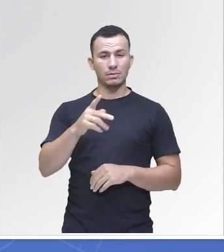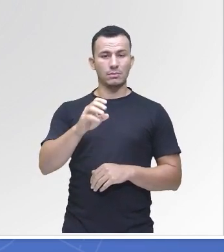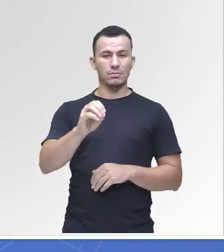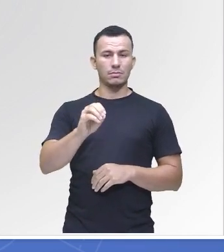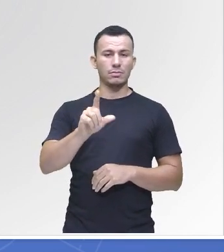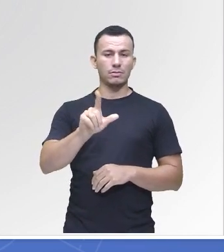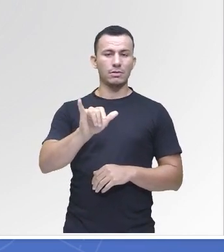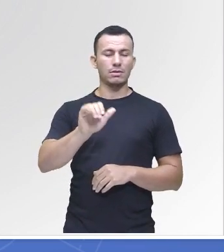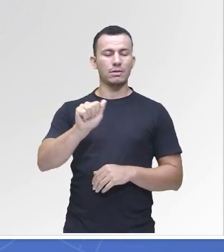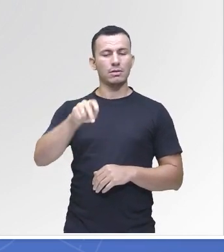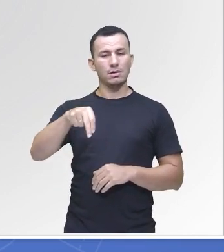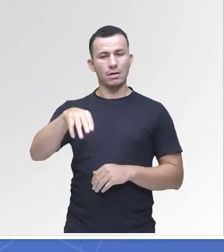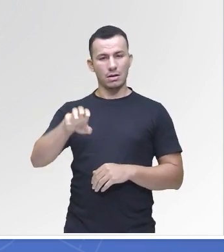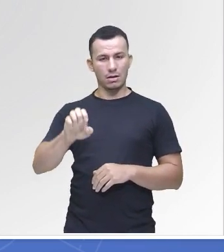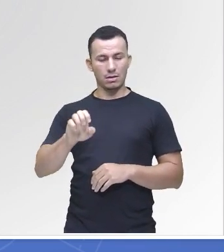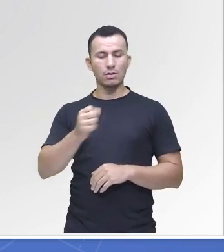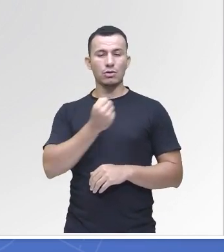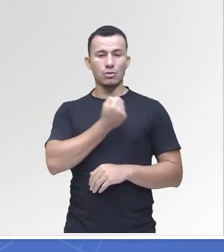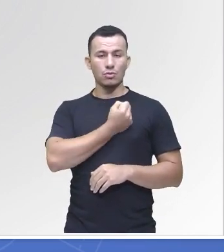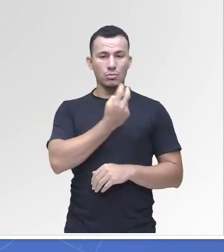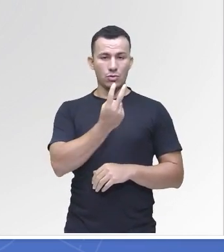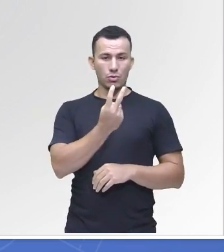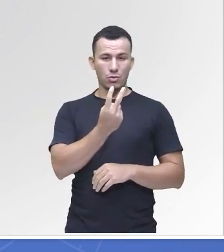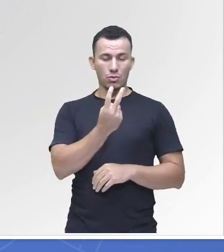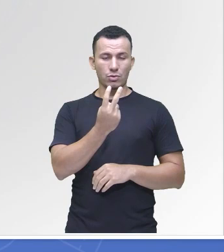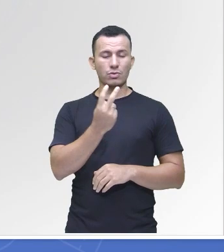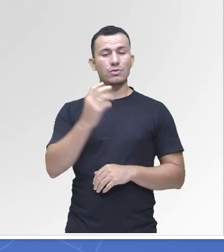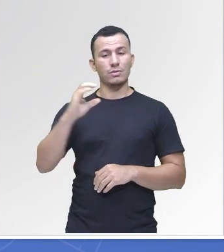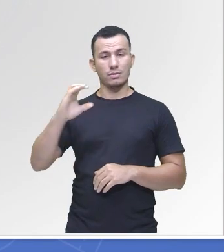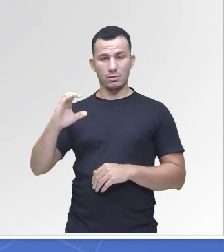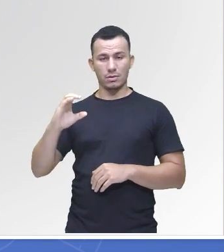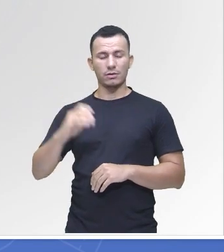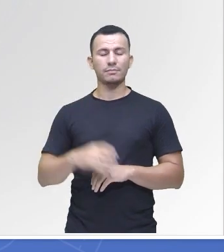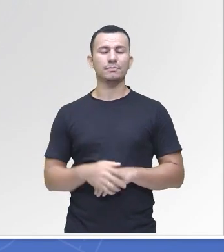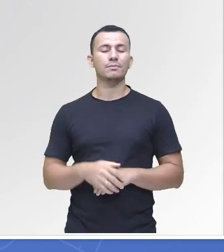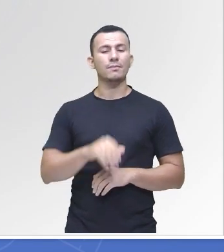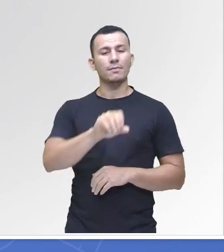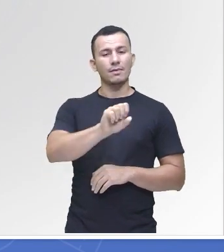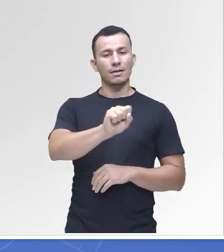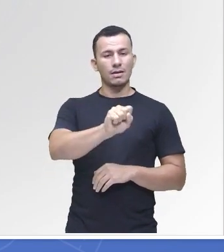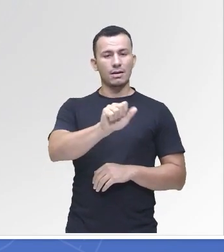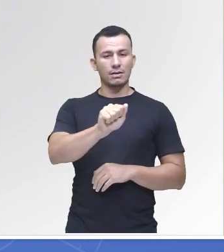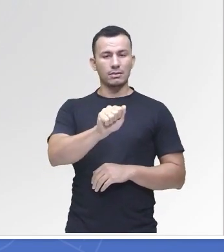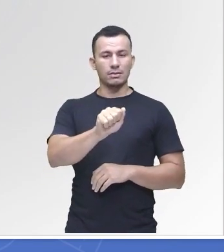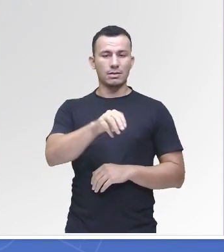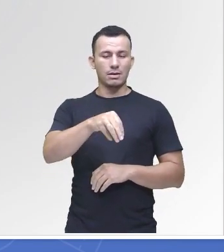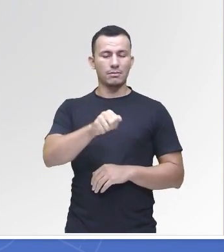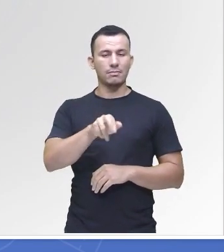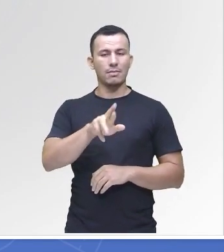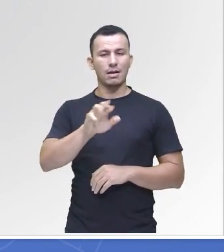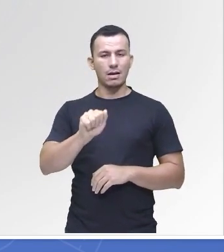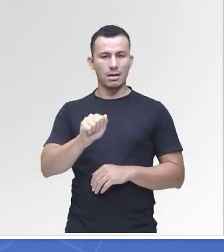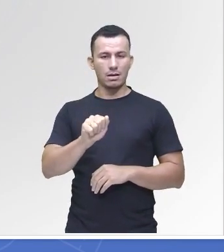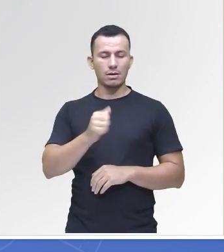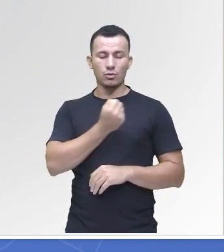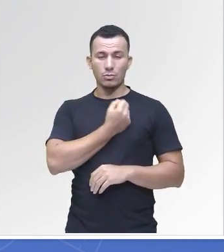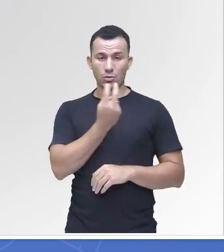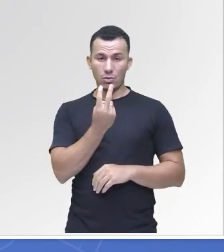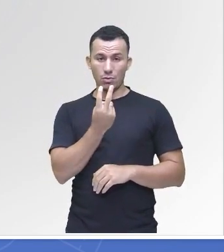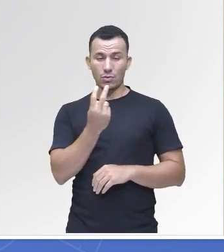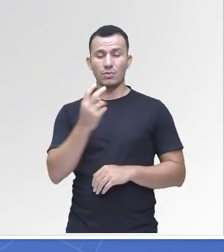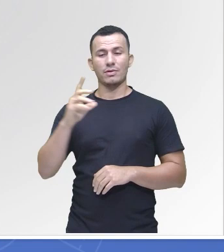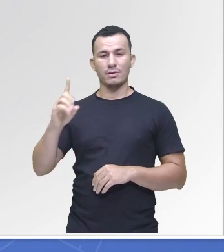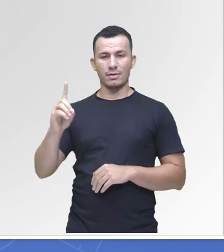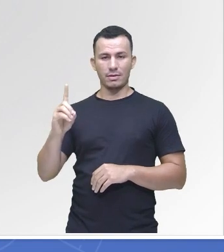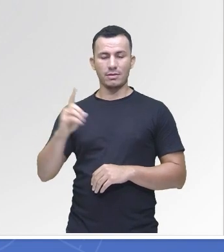Poliane, segunda questão, alternativa C. A Samara marcou a alternativa D na segunda questão, né?